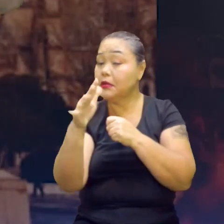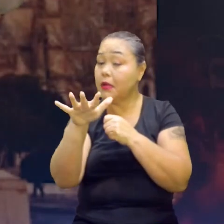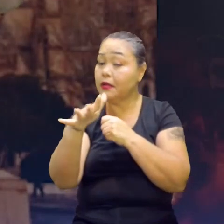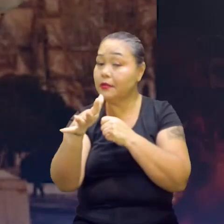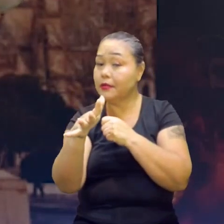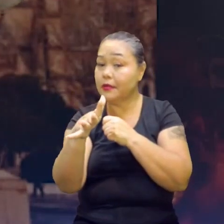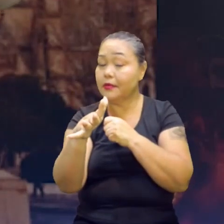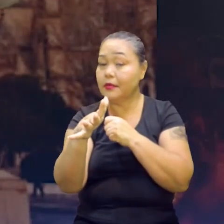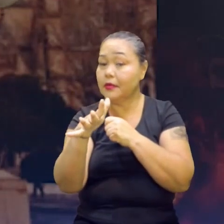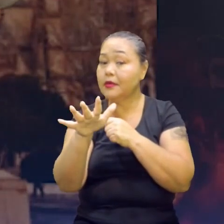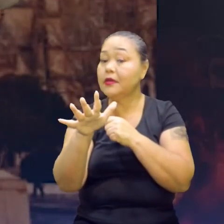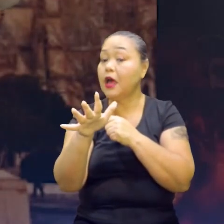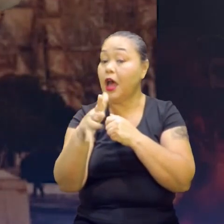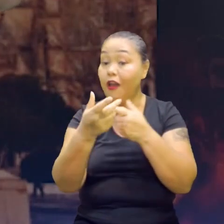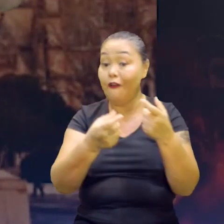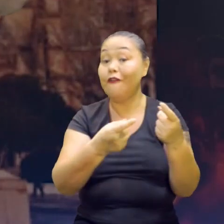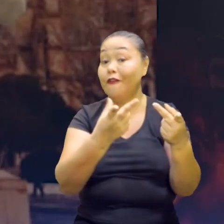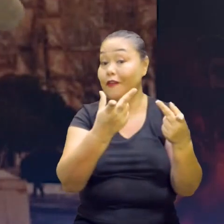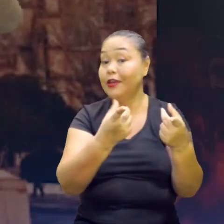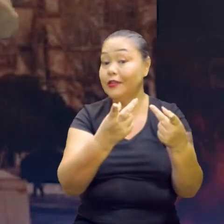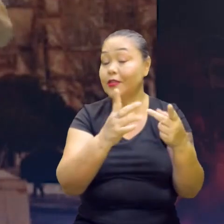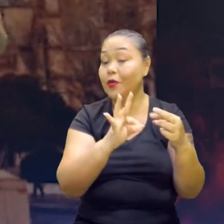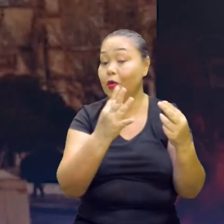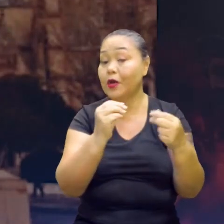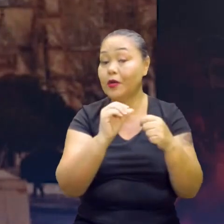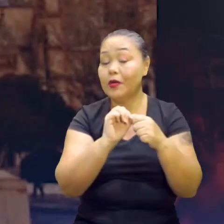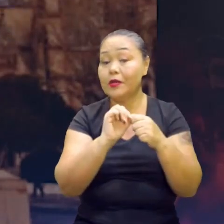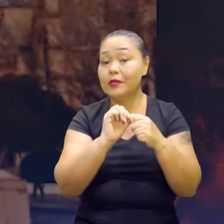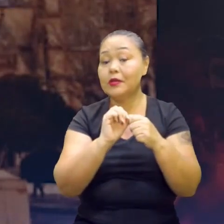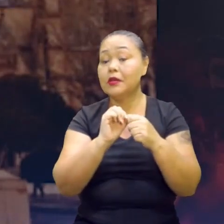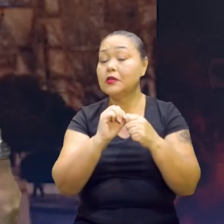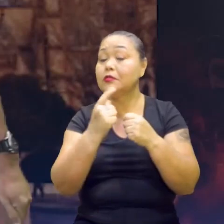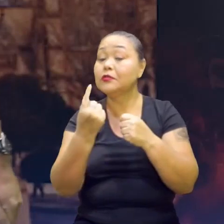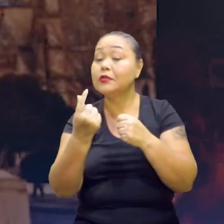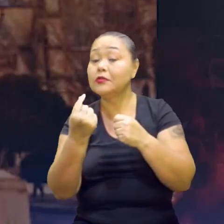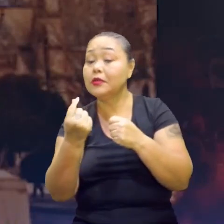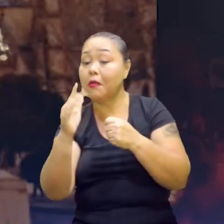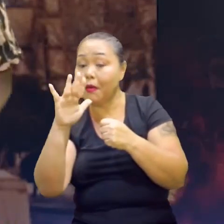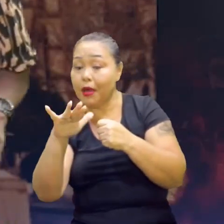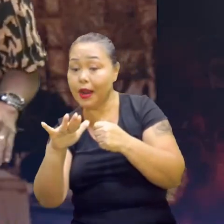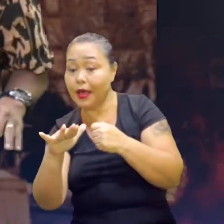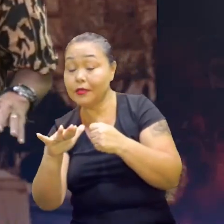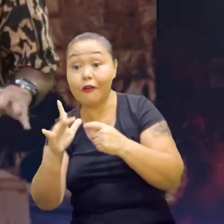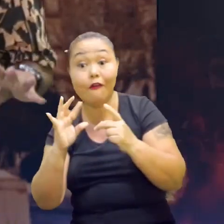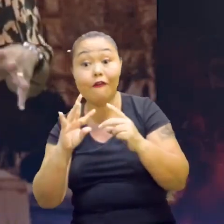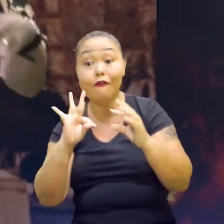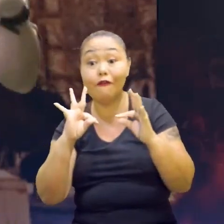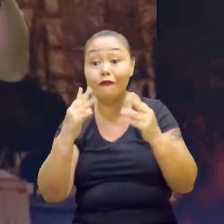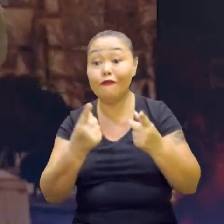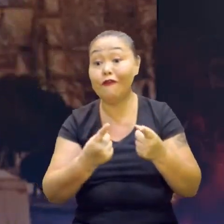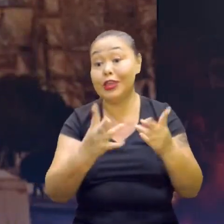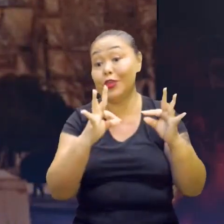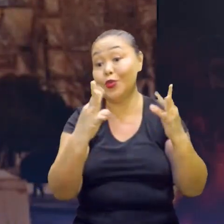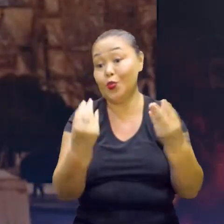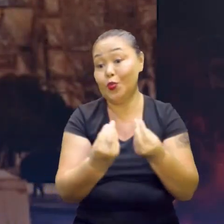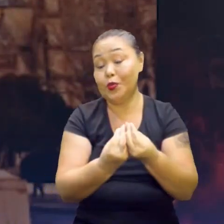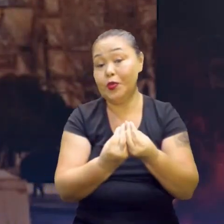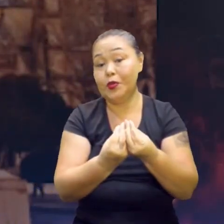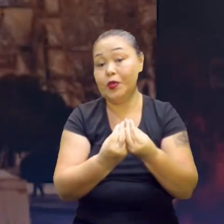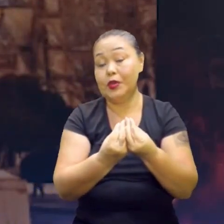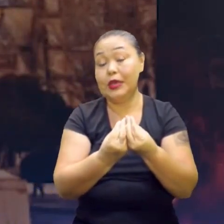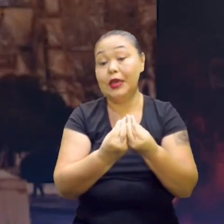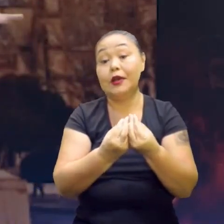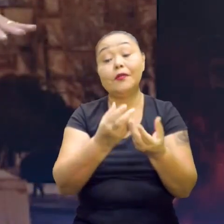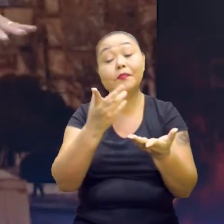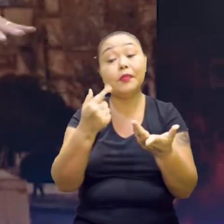quase tudo. Se eu coloco um preço acessível, eu vendo todas. O fato é que se eu não vender aquelas